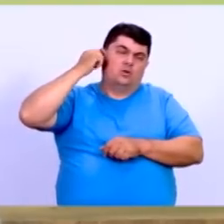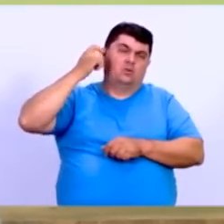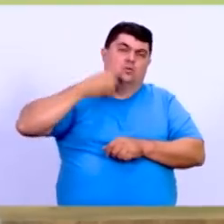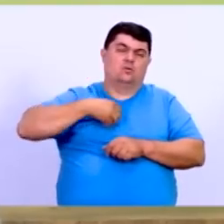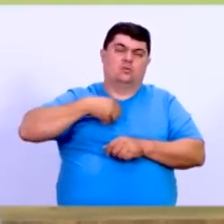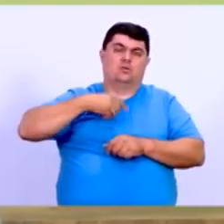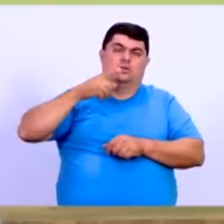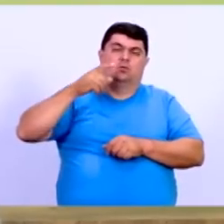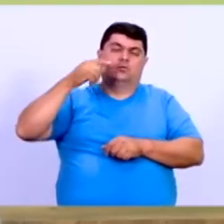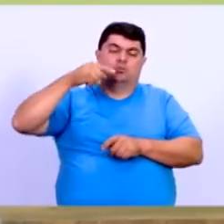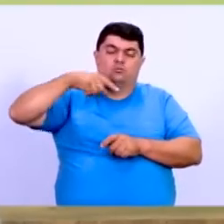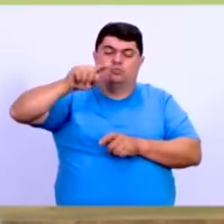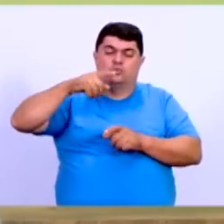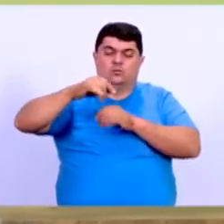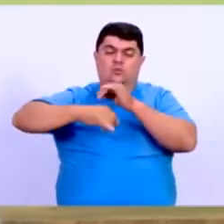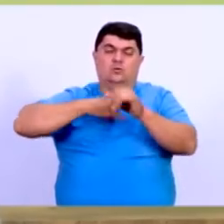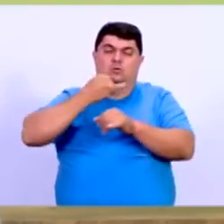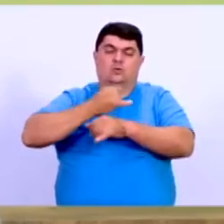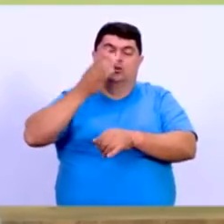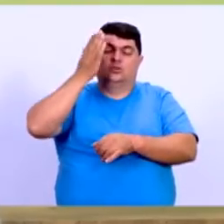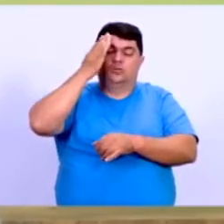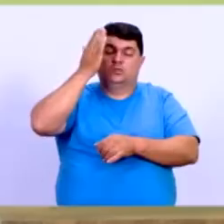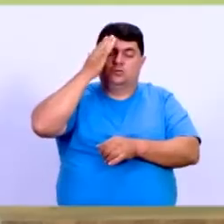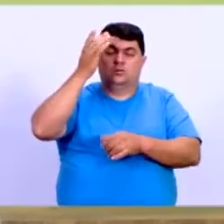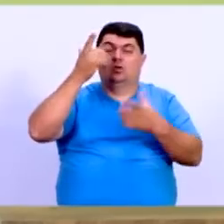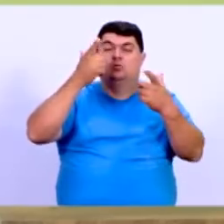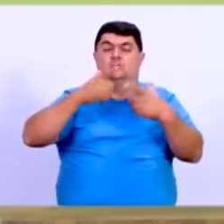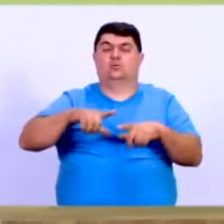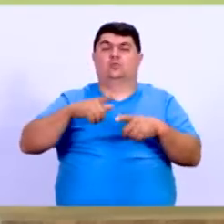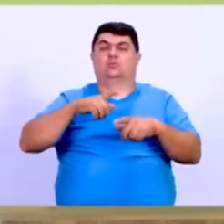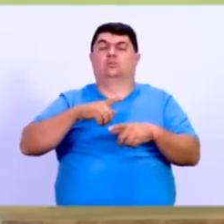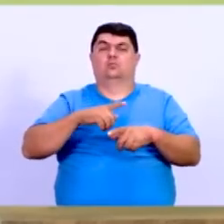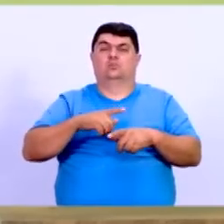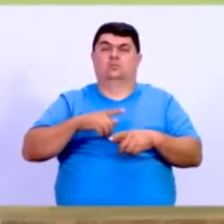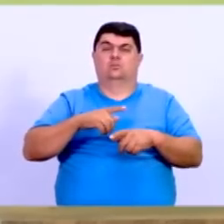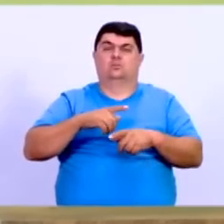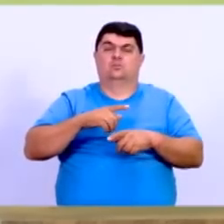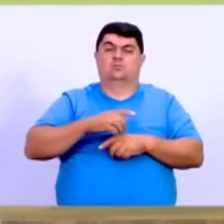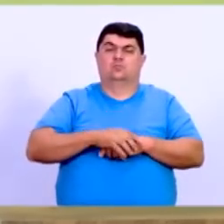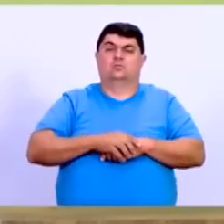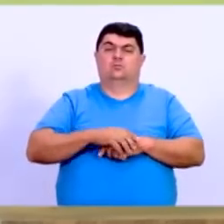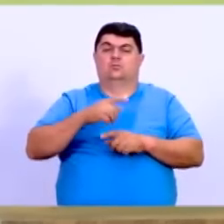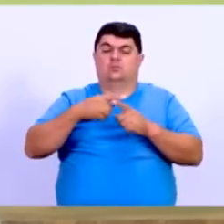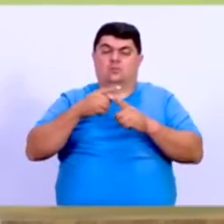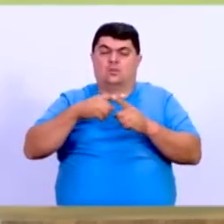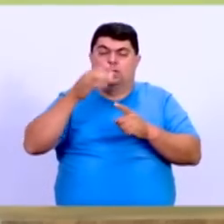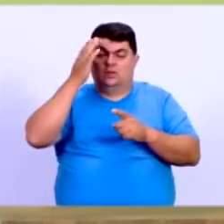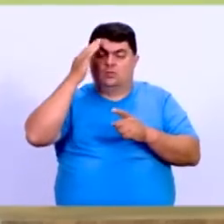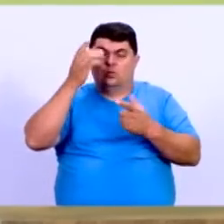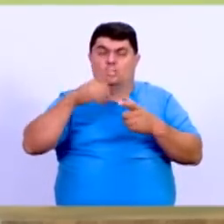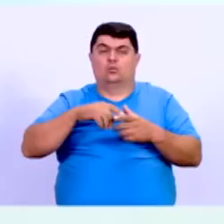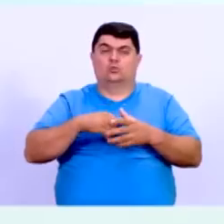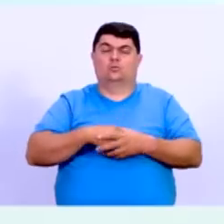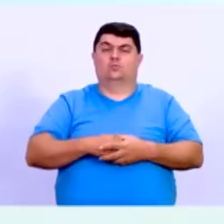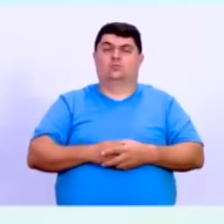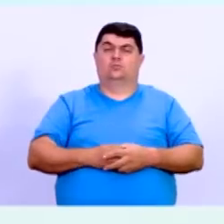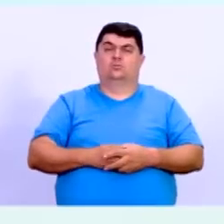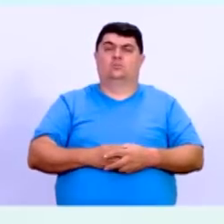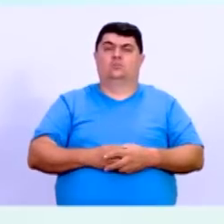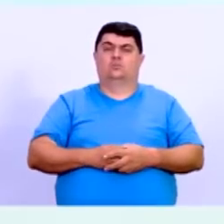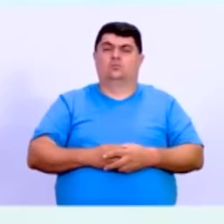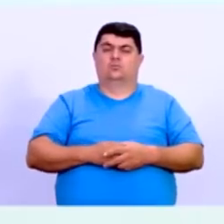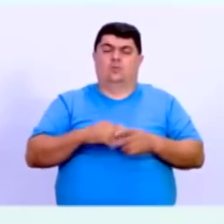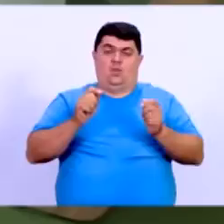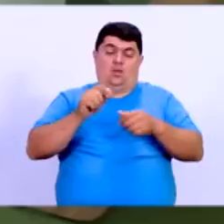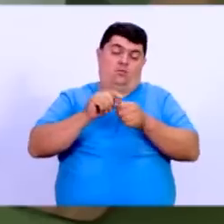ali na máquina sem fio e transmite essa informação no sentido único, simplex, para o equipamento, para o banco de dados. Pode fazer o monitoramento ali, né,